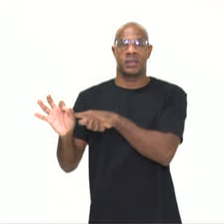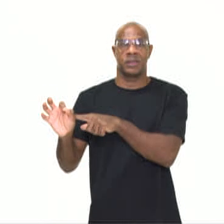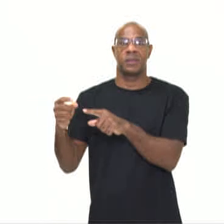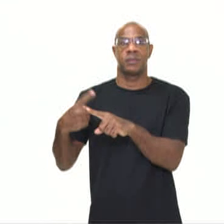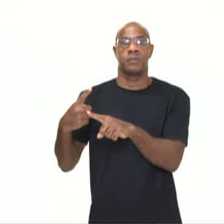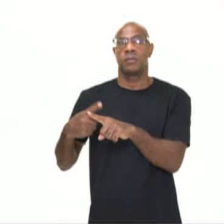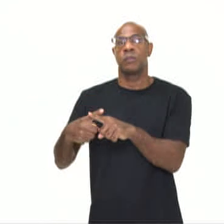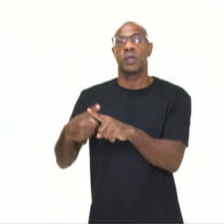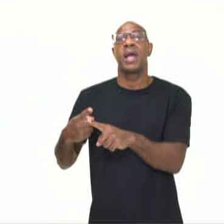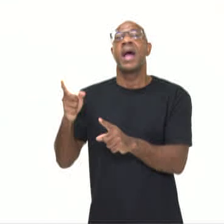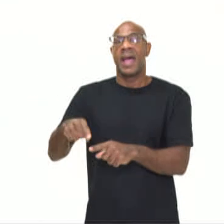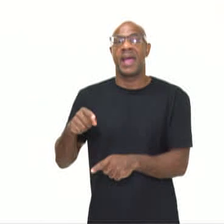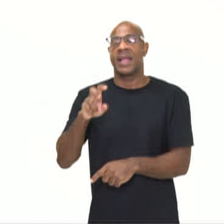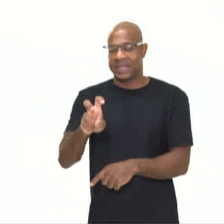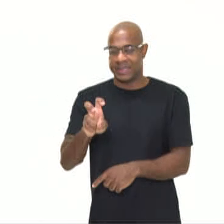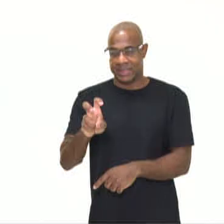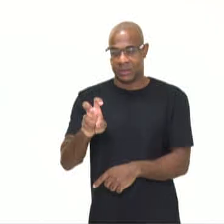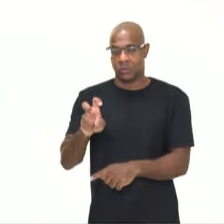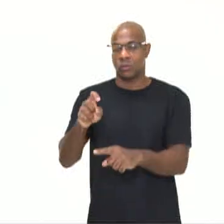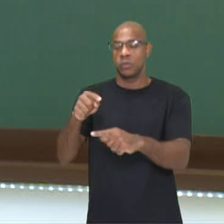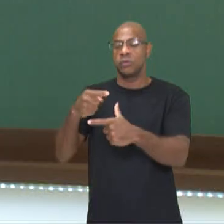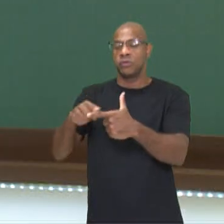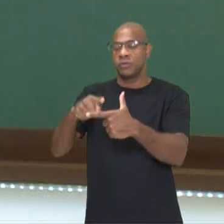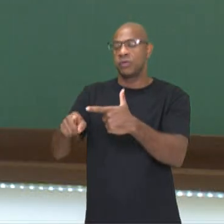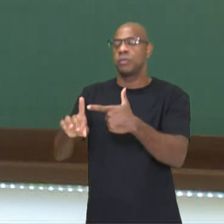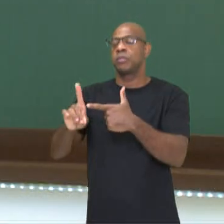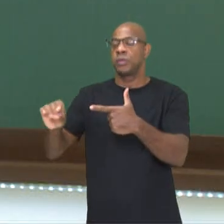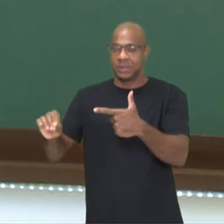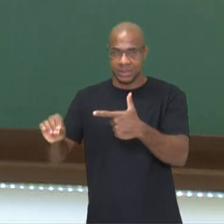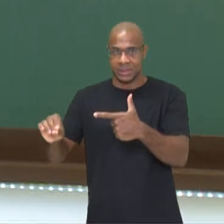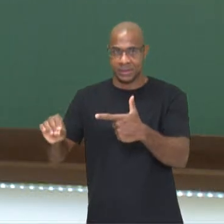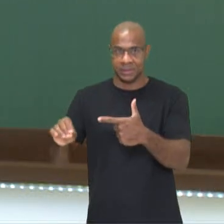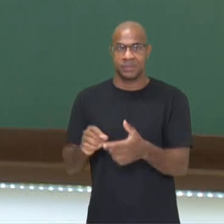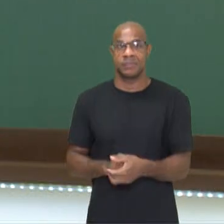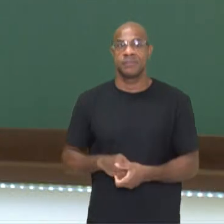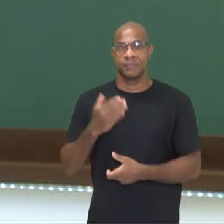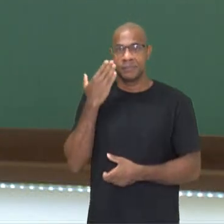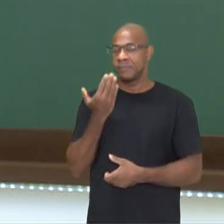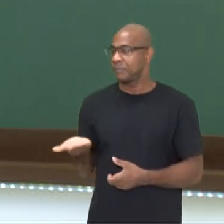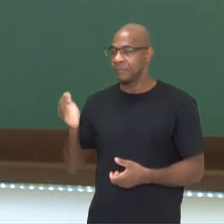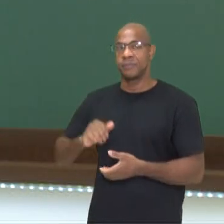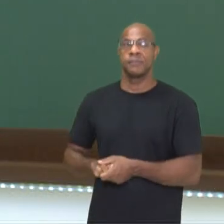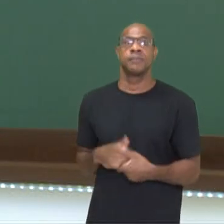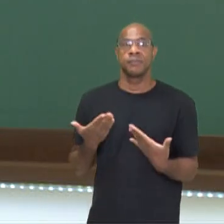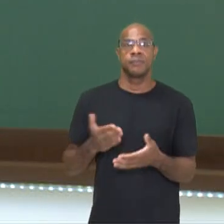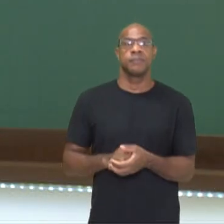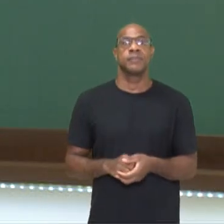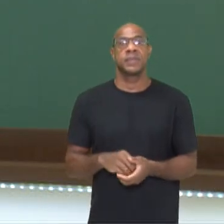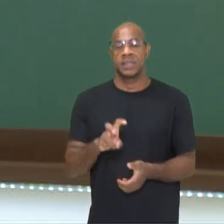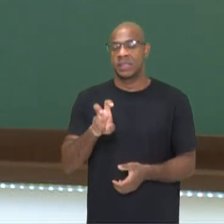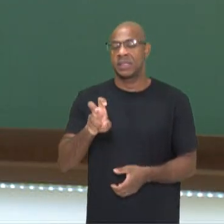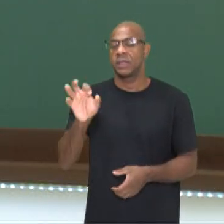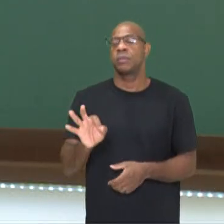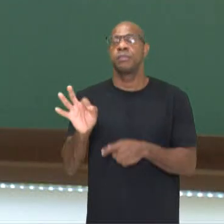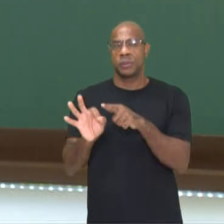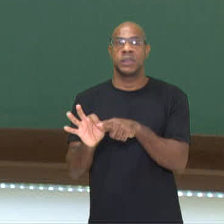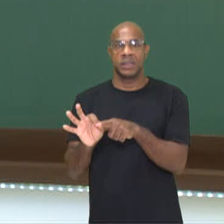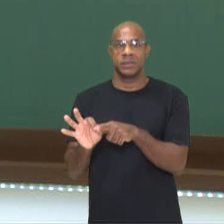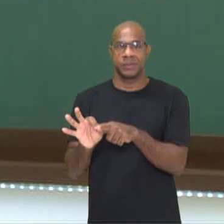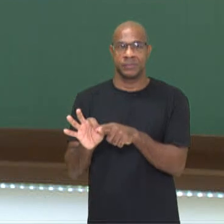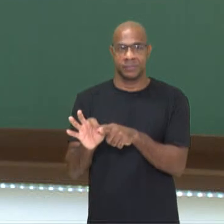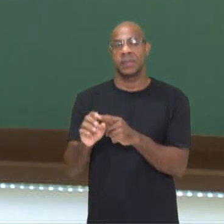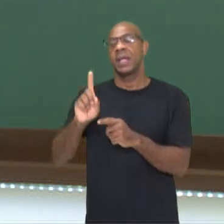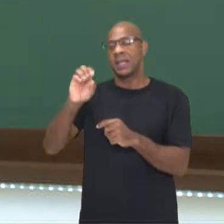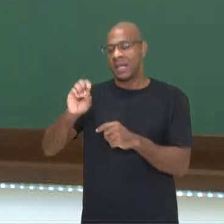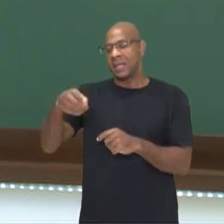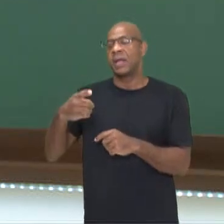5 dividido por 100, ok? Se você for lá na calculadora, fizer 5 dividido por 100, que é o 5%, vai achar a decimal